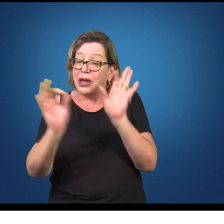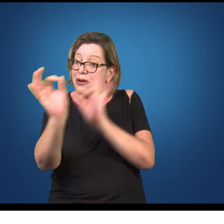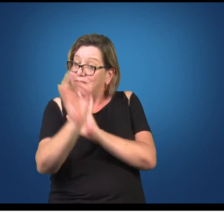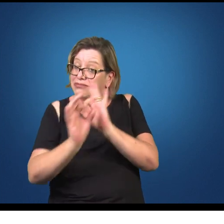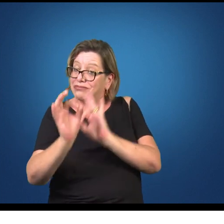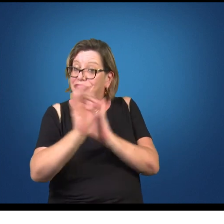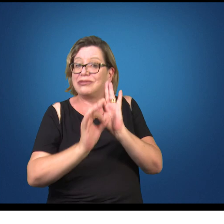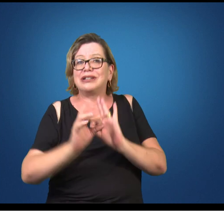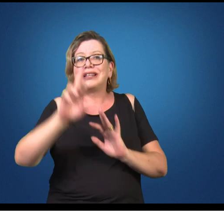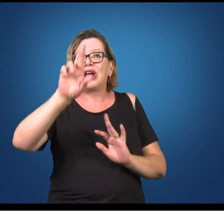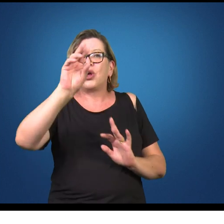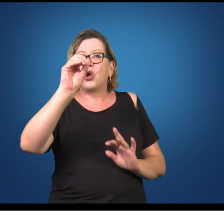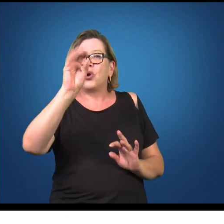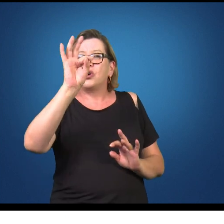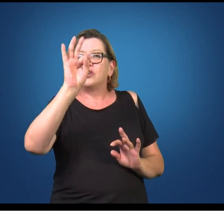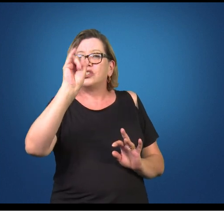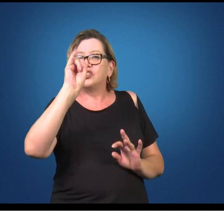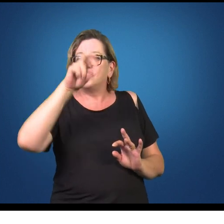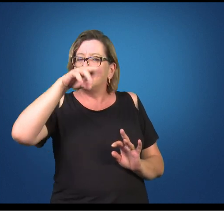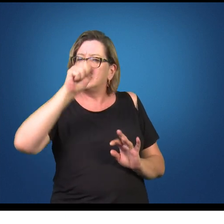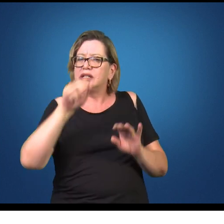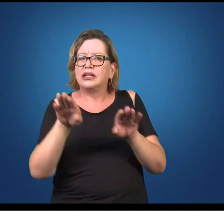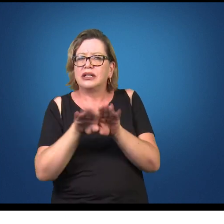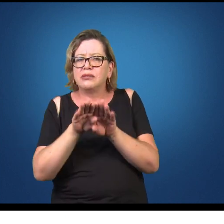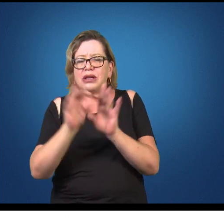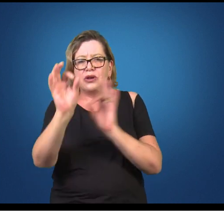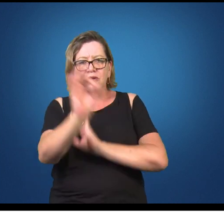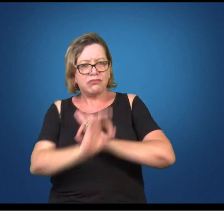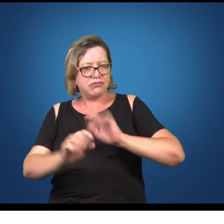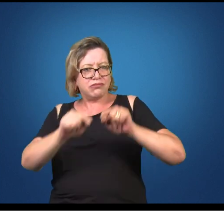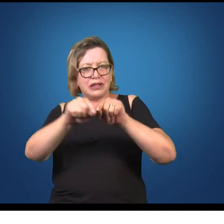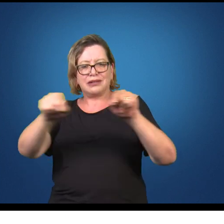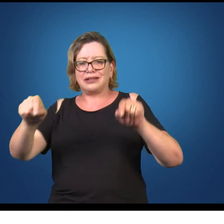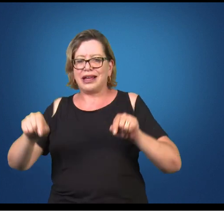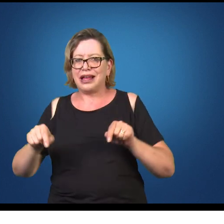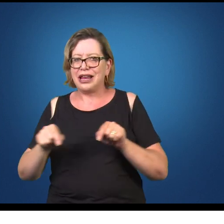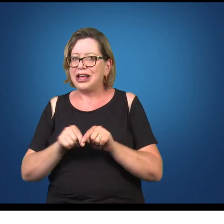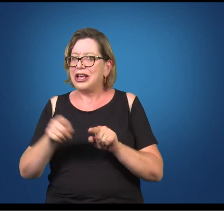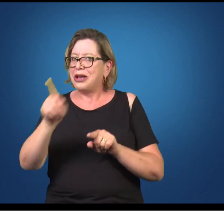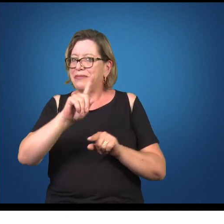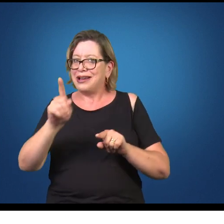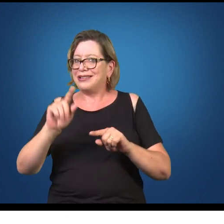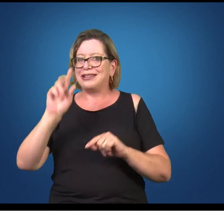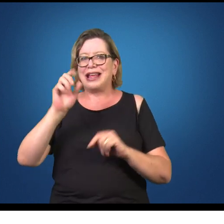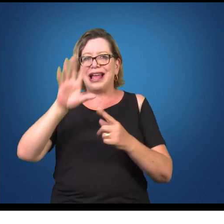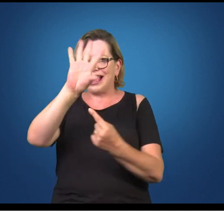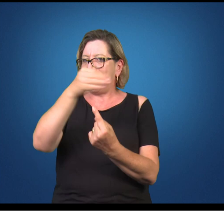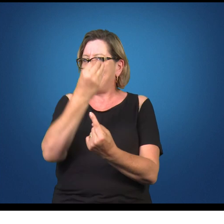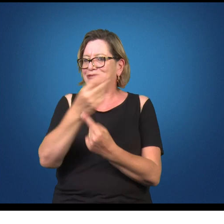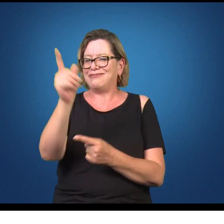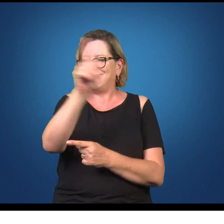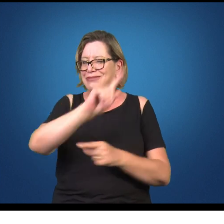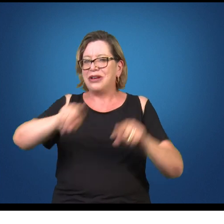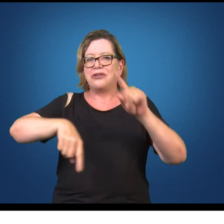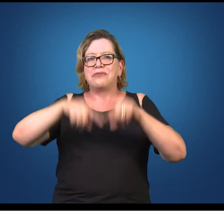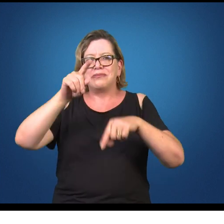A organização das salas, a questão da apropriação dos materiais, mas não é só um recurso. Por trás do recurso,